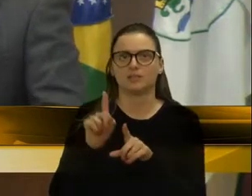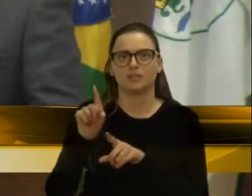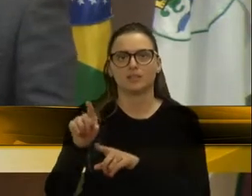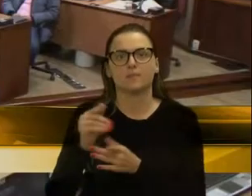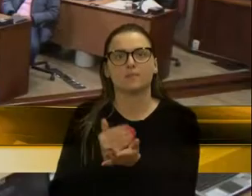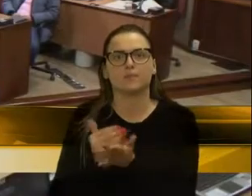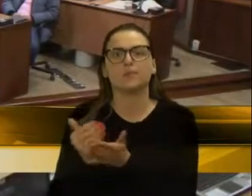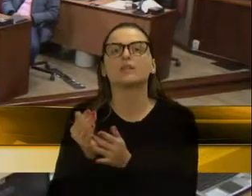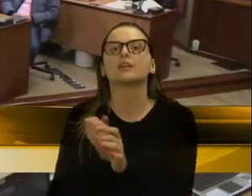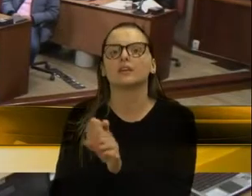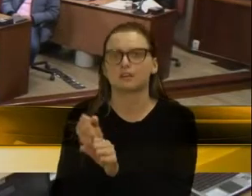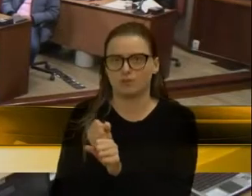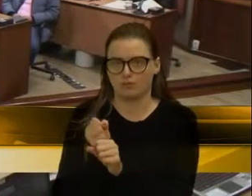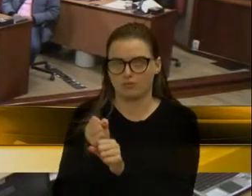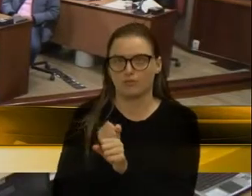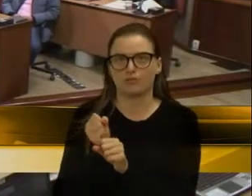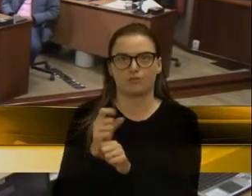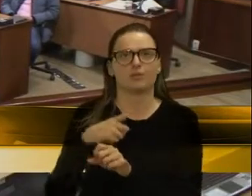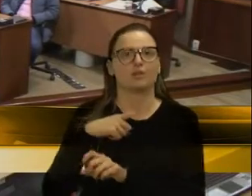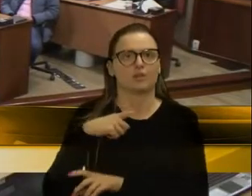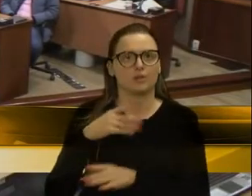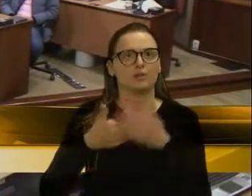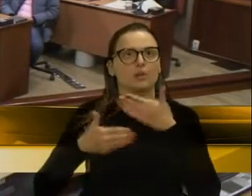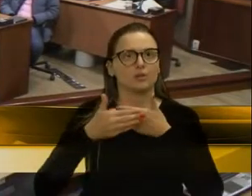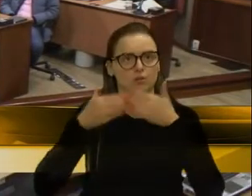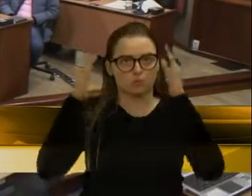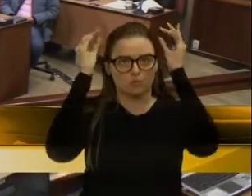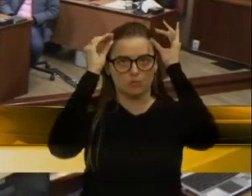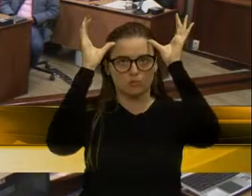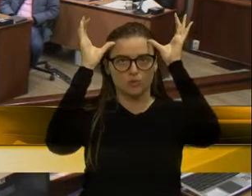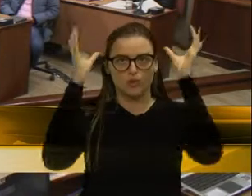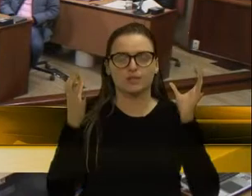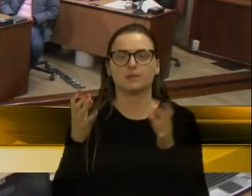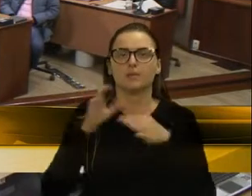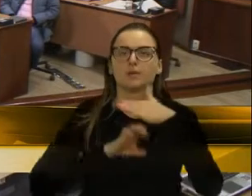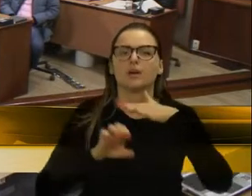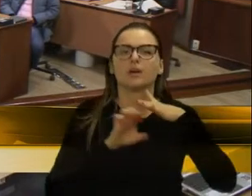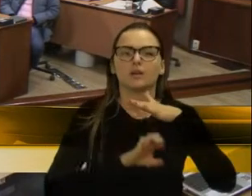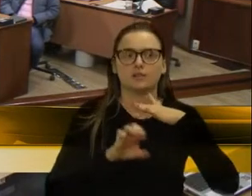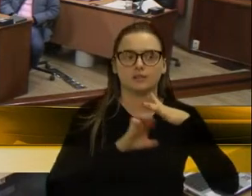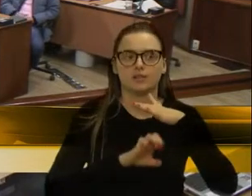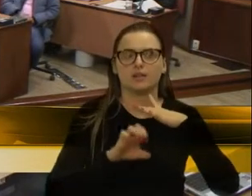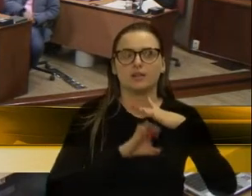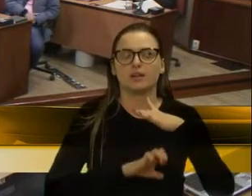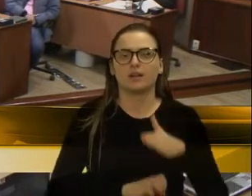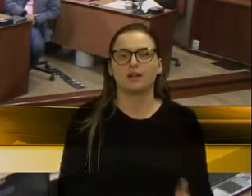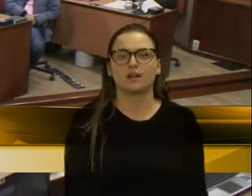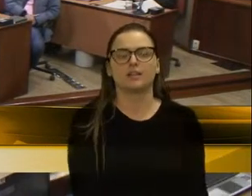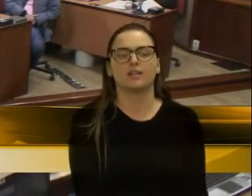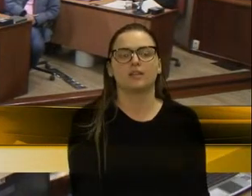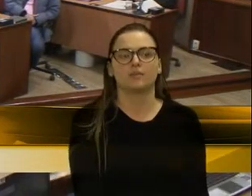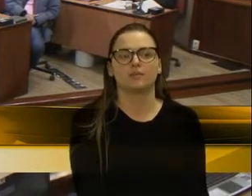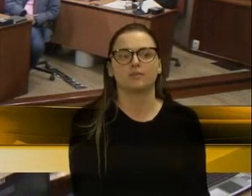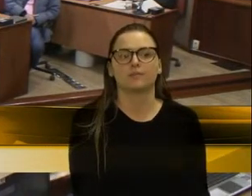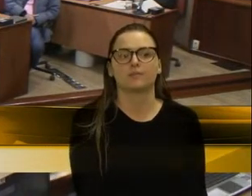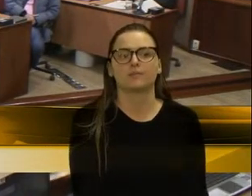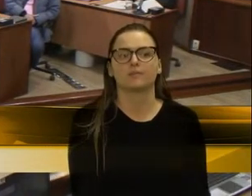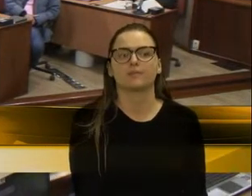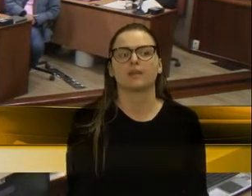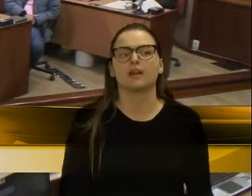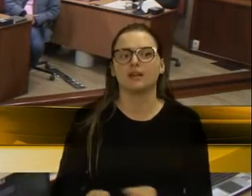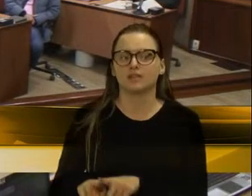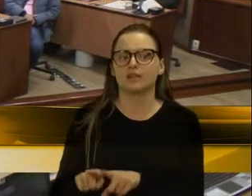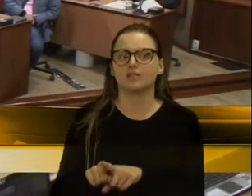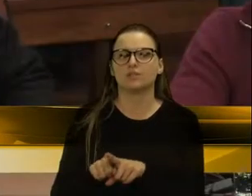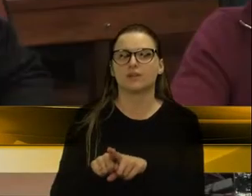do ano quando a gente tomou conhecimento que tanto as empresas marco polo quando as empresas não estariam fazendo 70